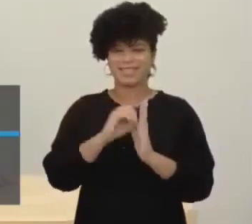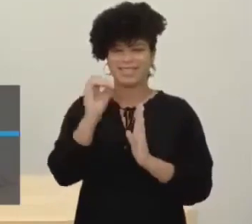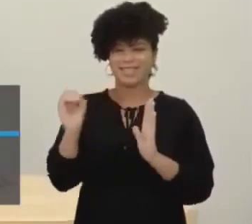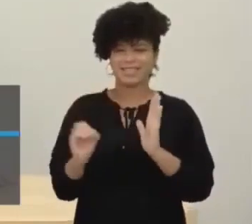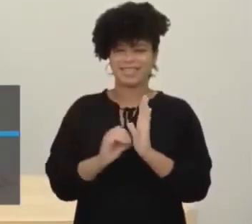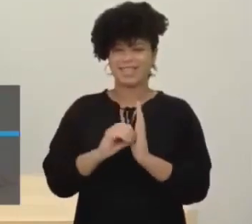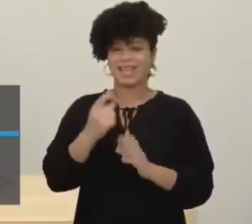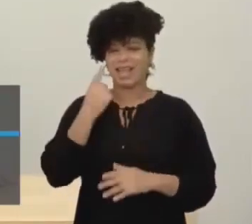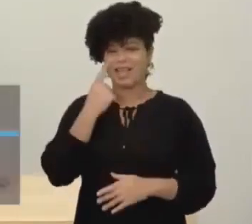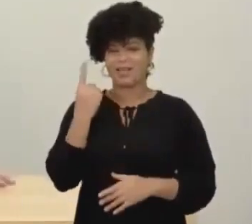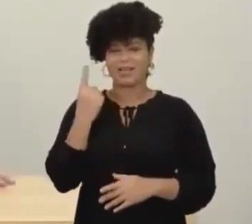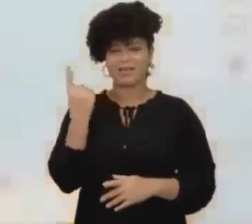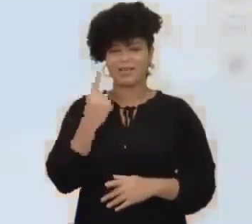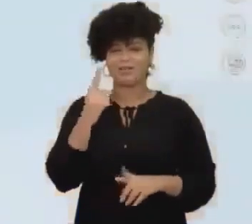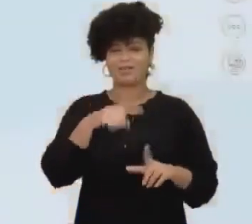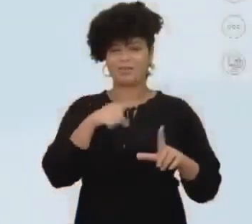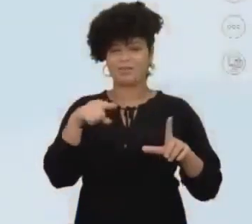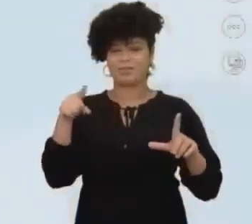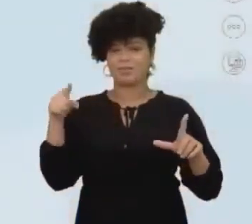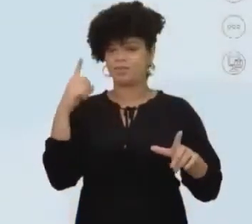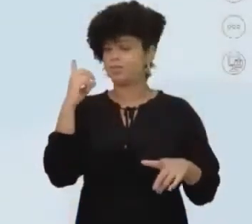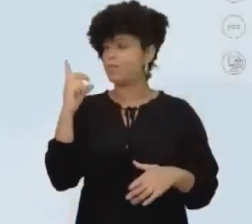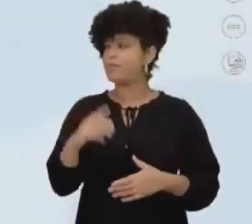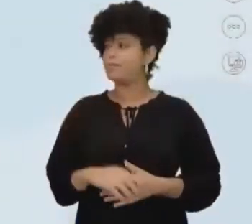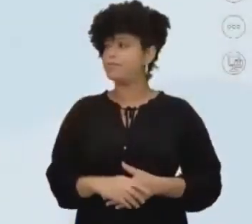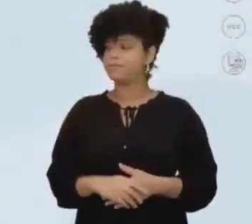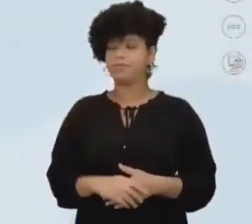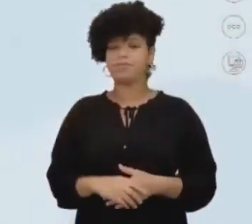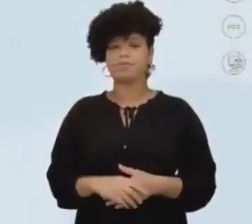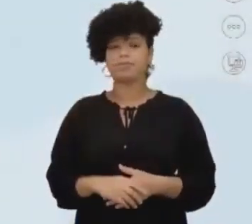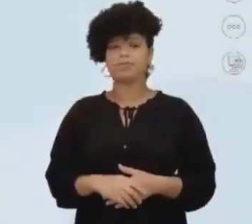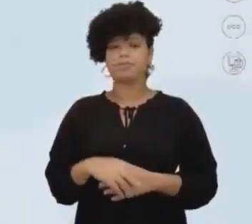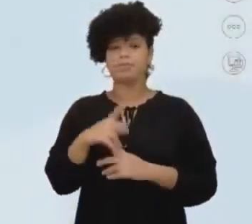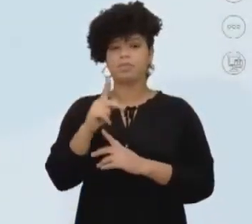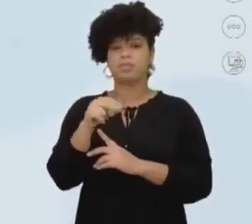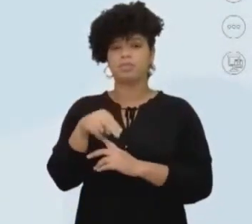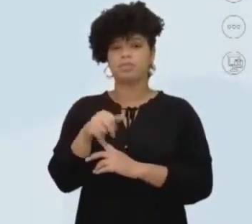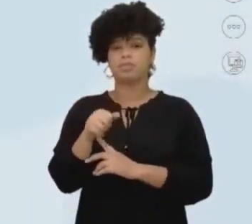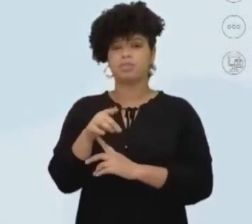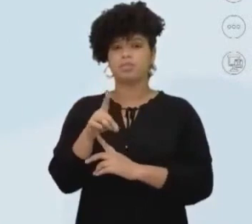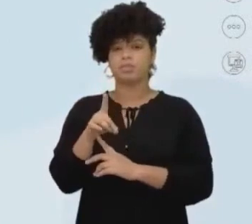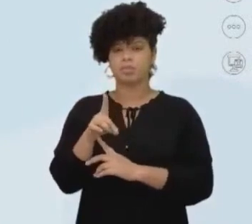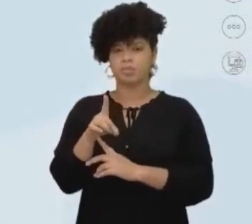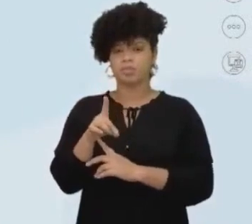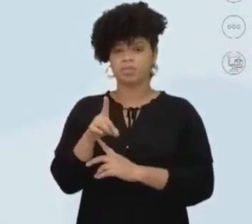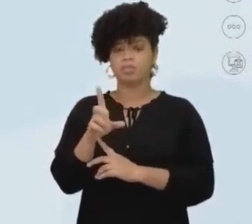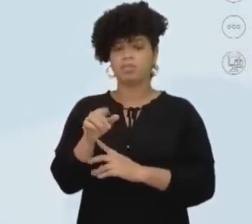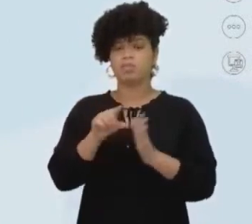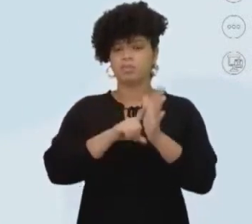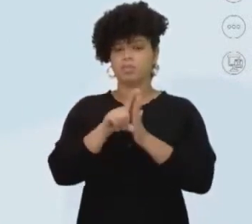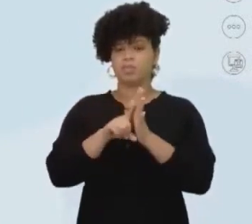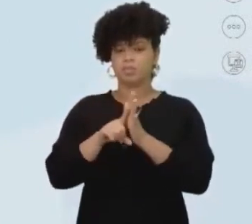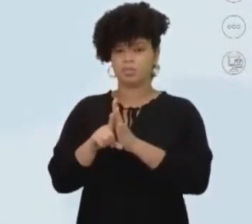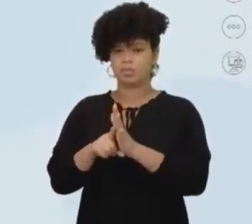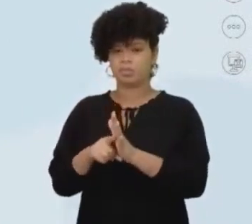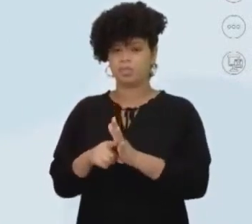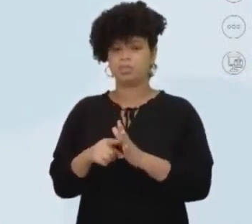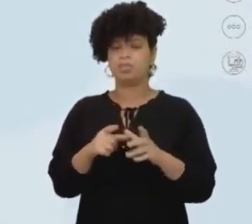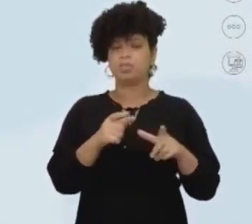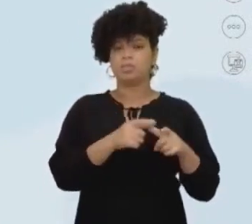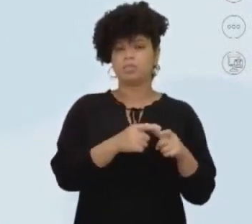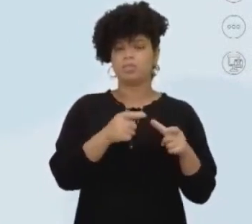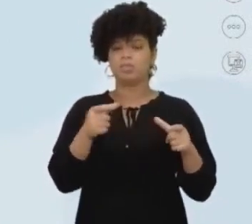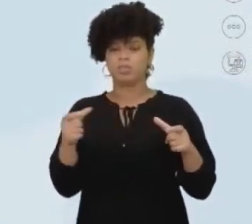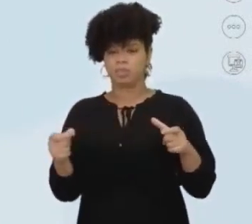para ver a primeiro gráfico a gente vai ver aí né que é a pesquisa Nacional por amostra de domicílio continua